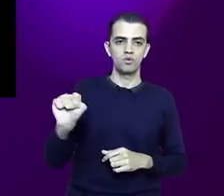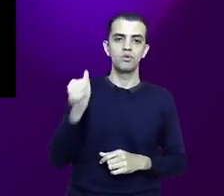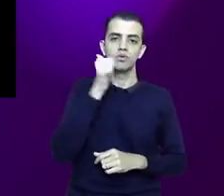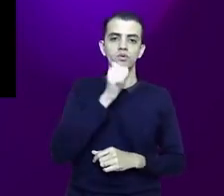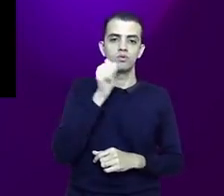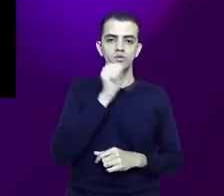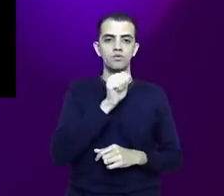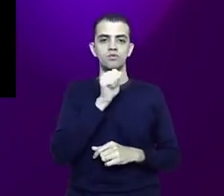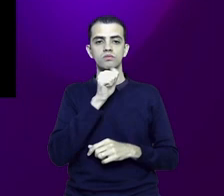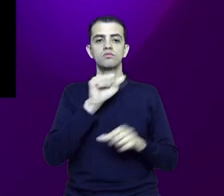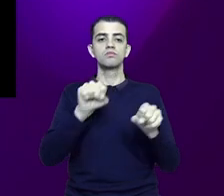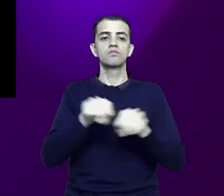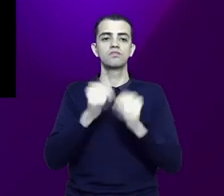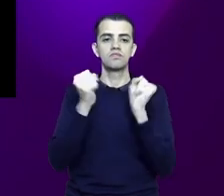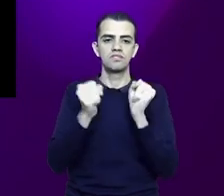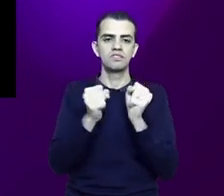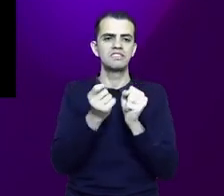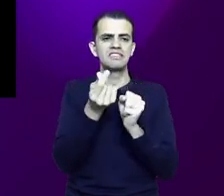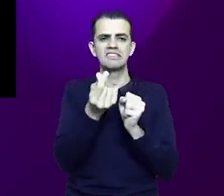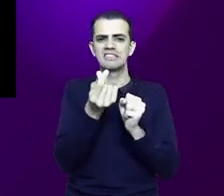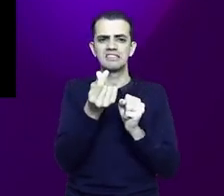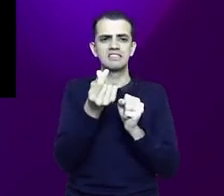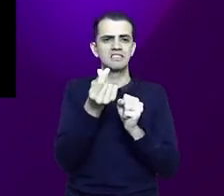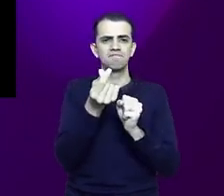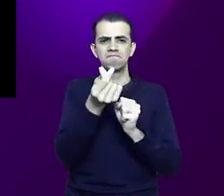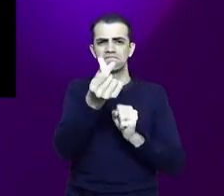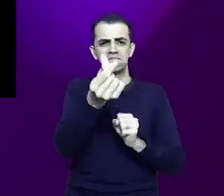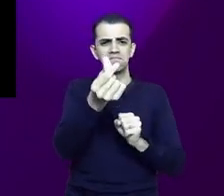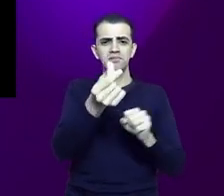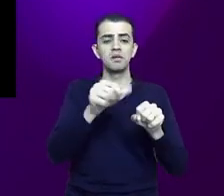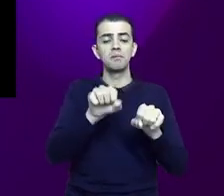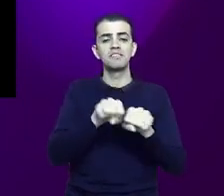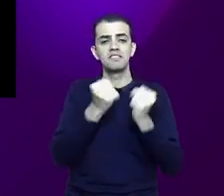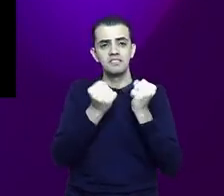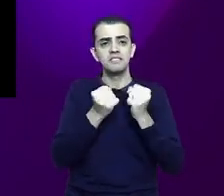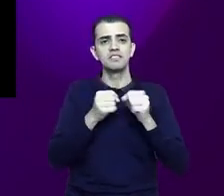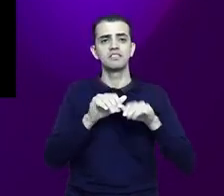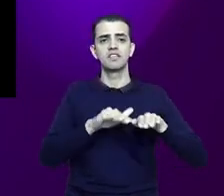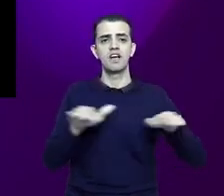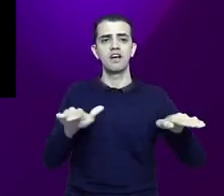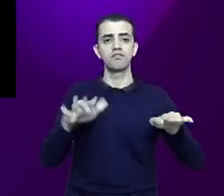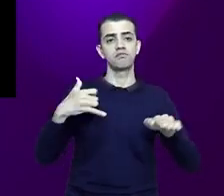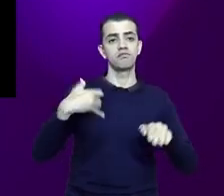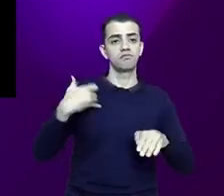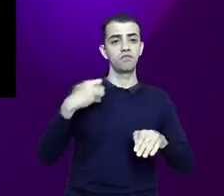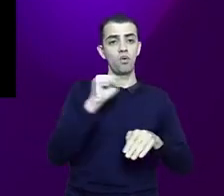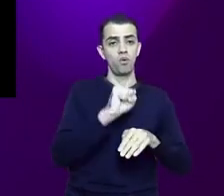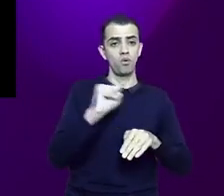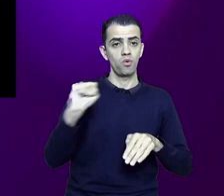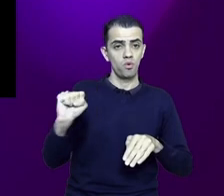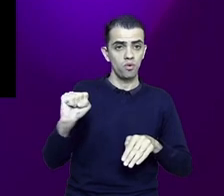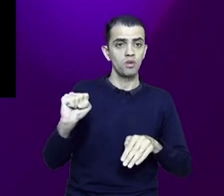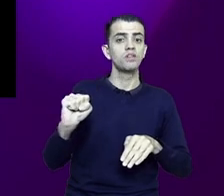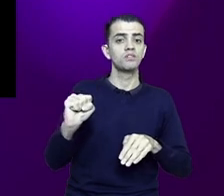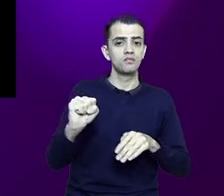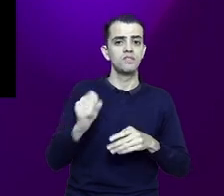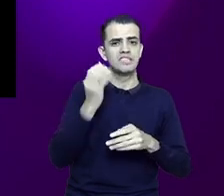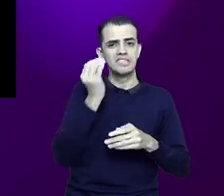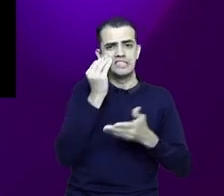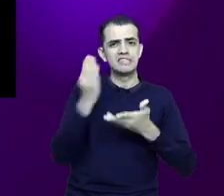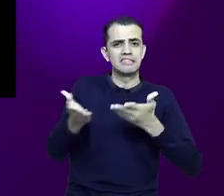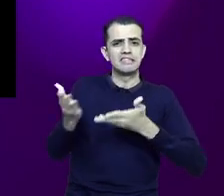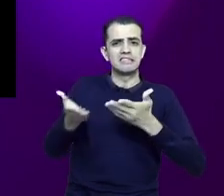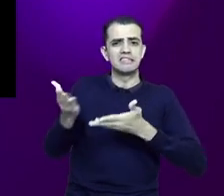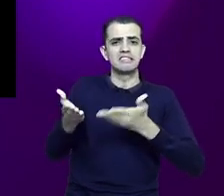uma fratura mínima sem desvio e, neste caso, uma fratura estável. Mas é uma paciente de 88 anos, foi tentar o tratamento conservador, ela não